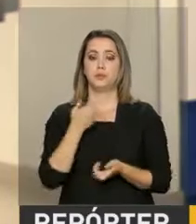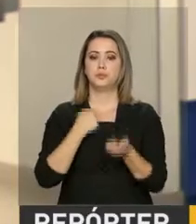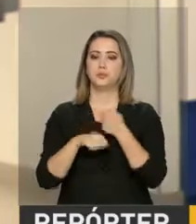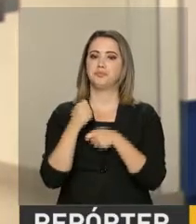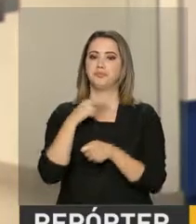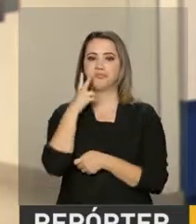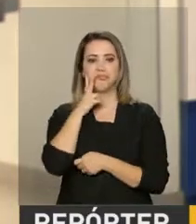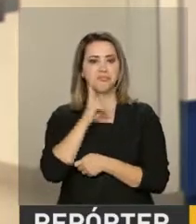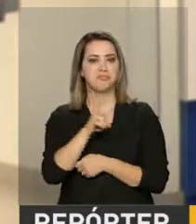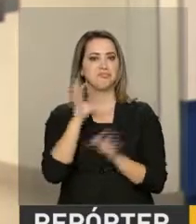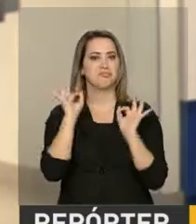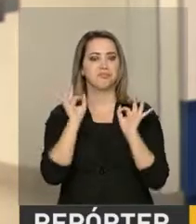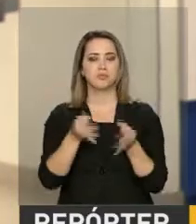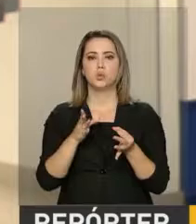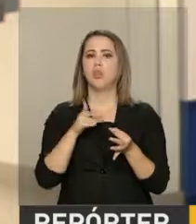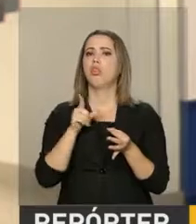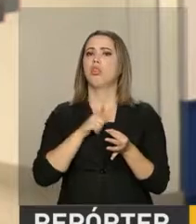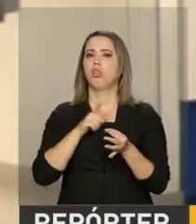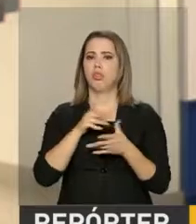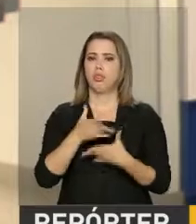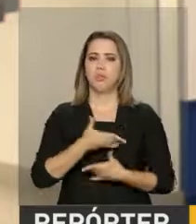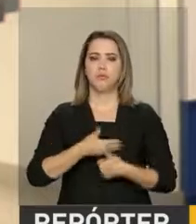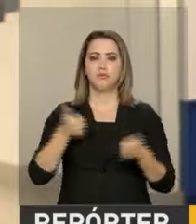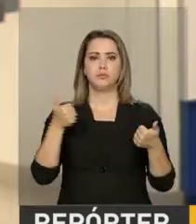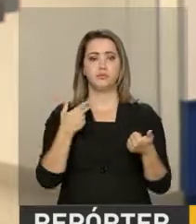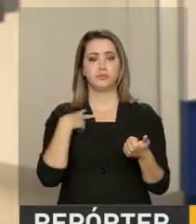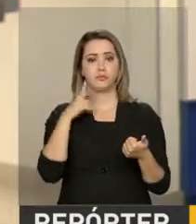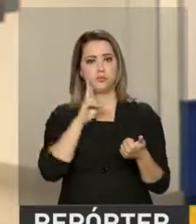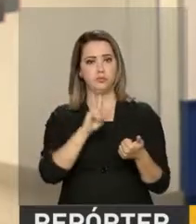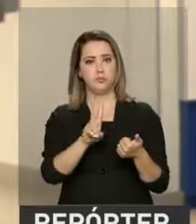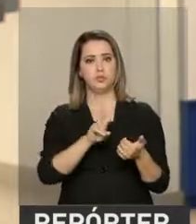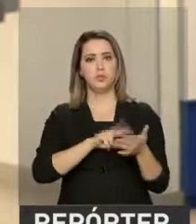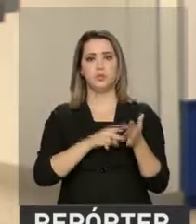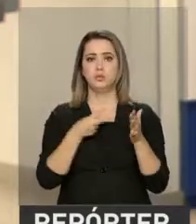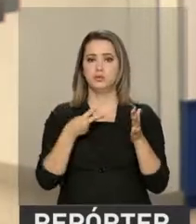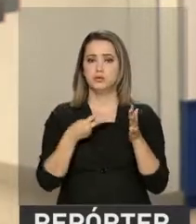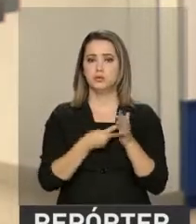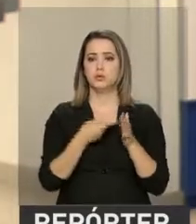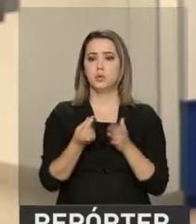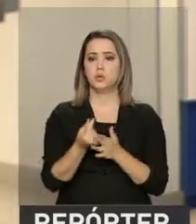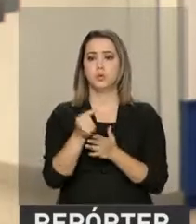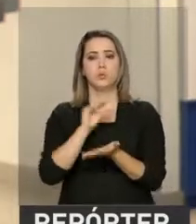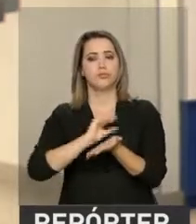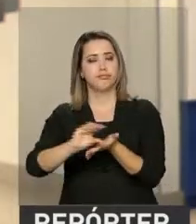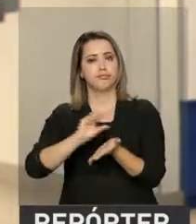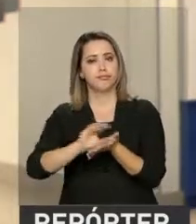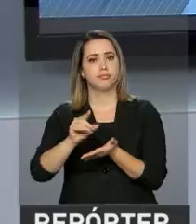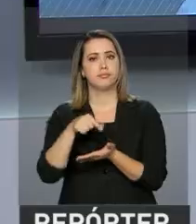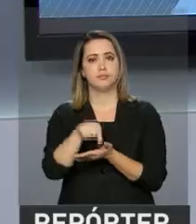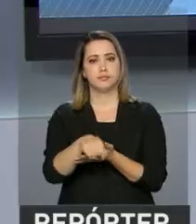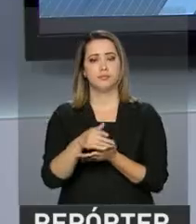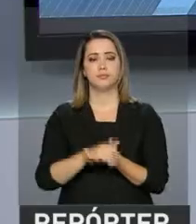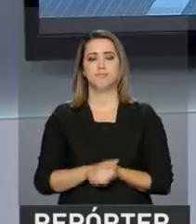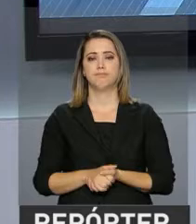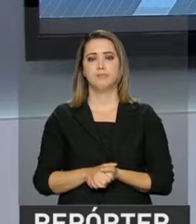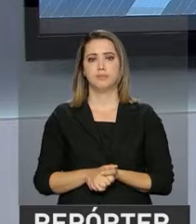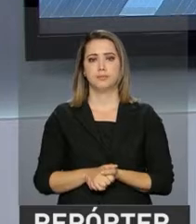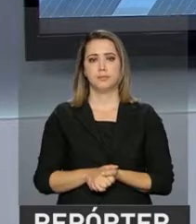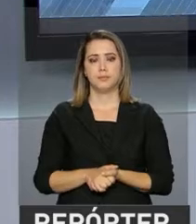visíveis houve uma melhora e essa melhora se traduz na parte desse dinheiro do fgts que ingressou na economia